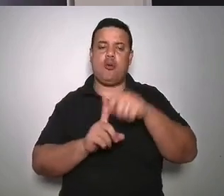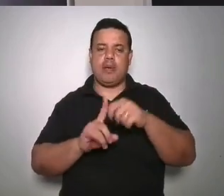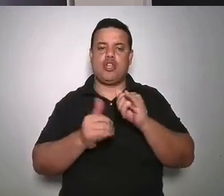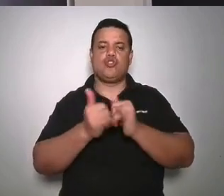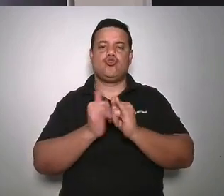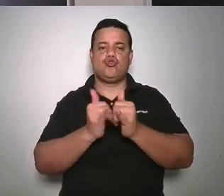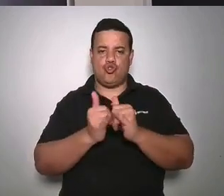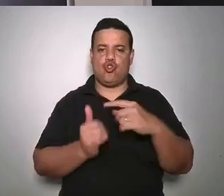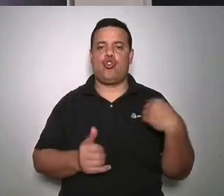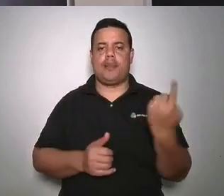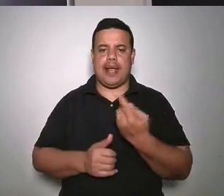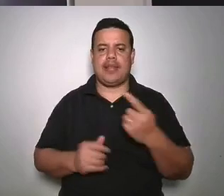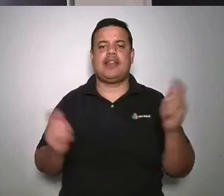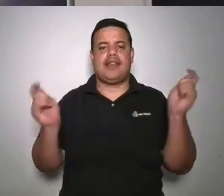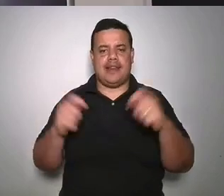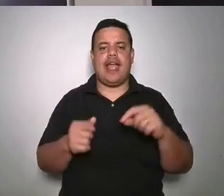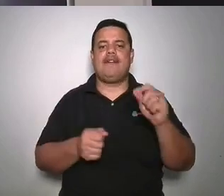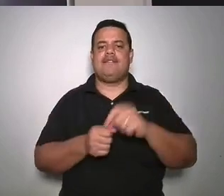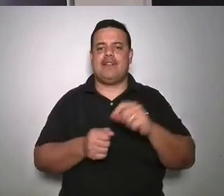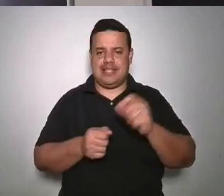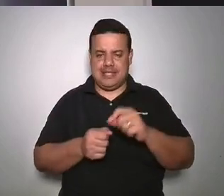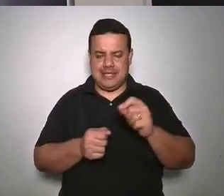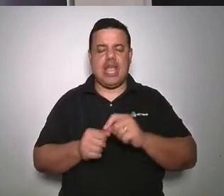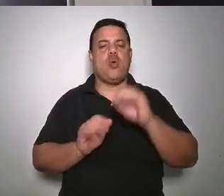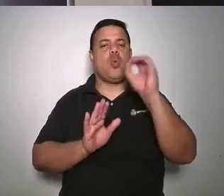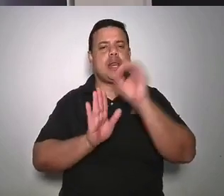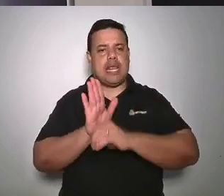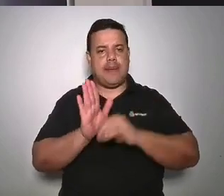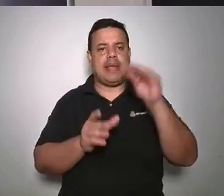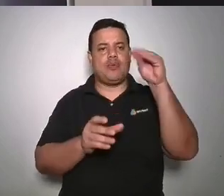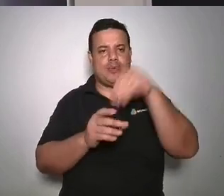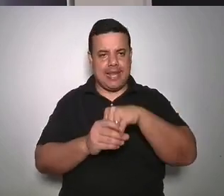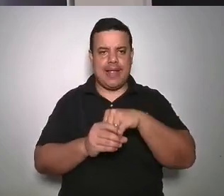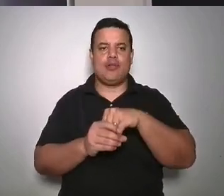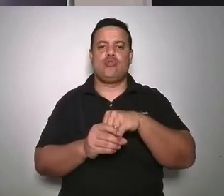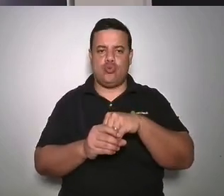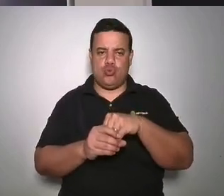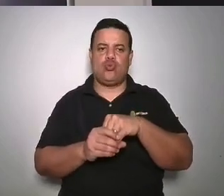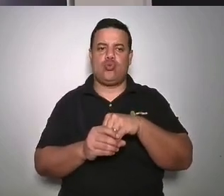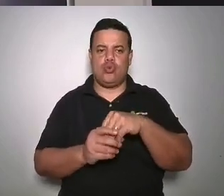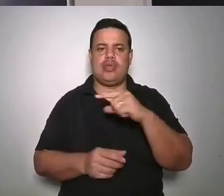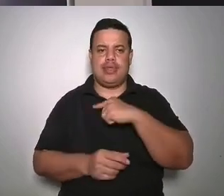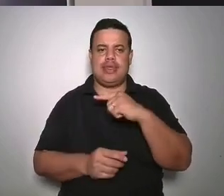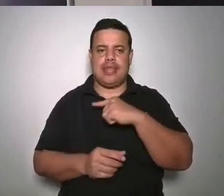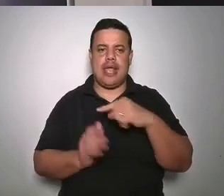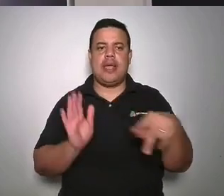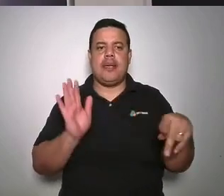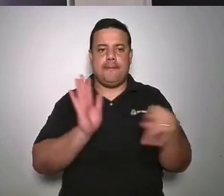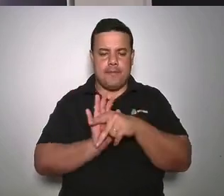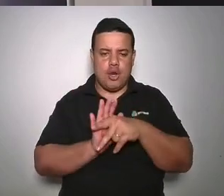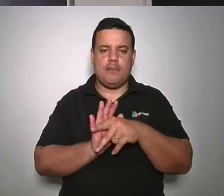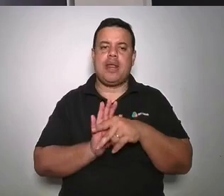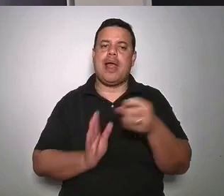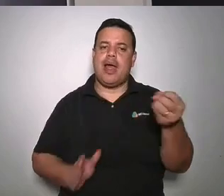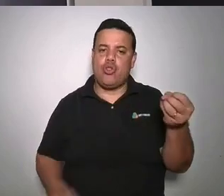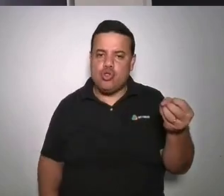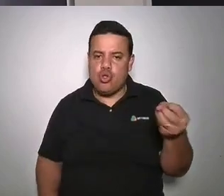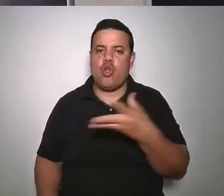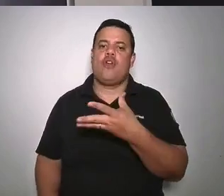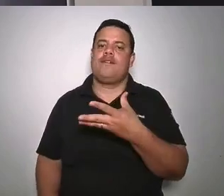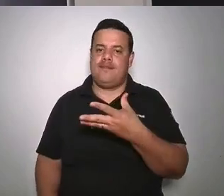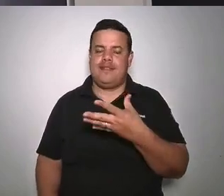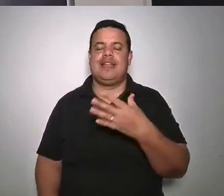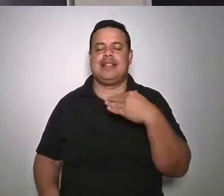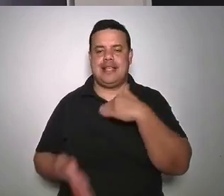fazer o orçamento dentro dos parâmetros da nova portaria da Secretaria do